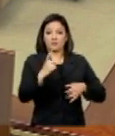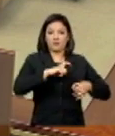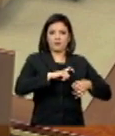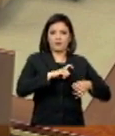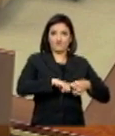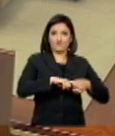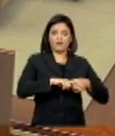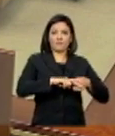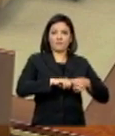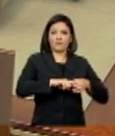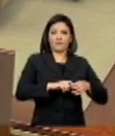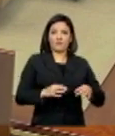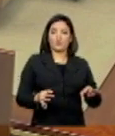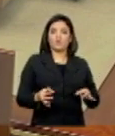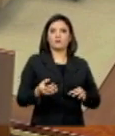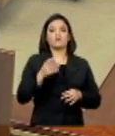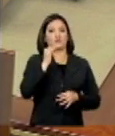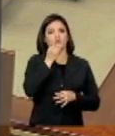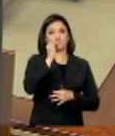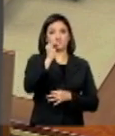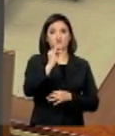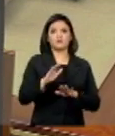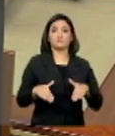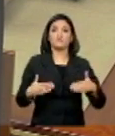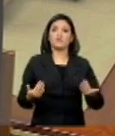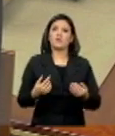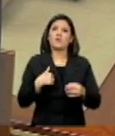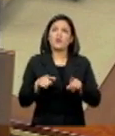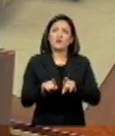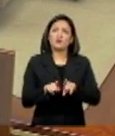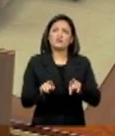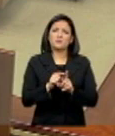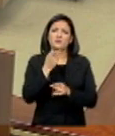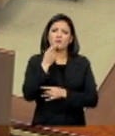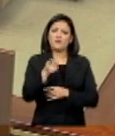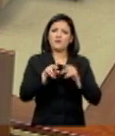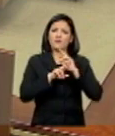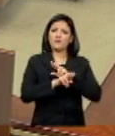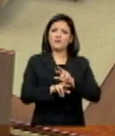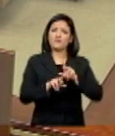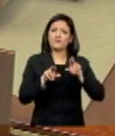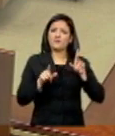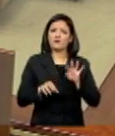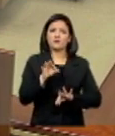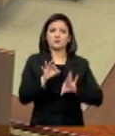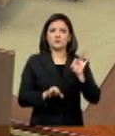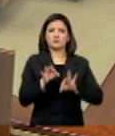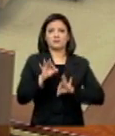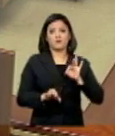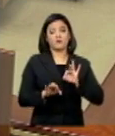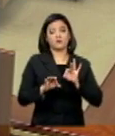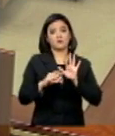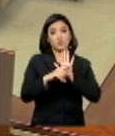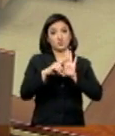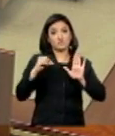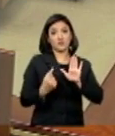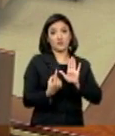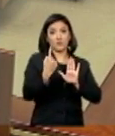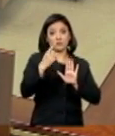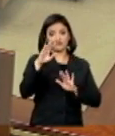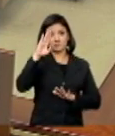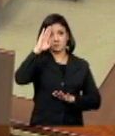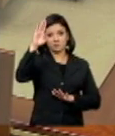aqui fiz o destaque de vários julgamentos e aqui está aqui um especificamente para que não se caia